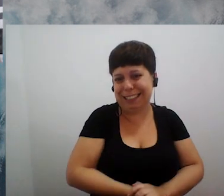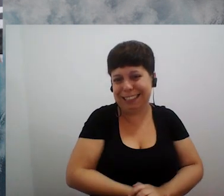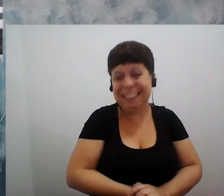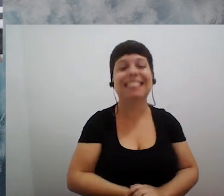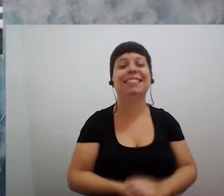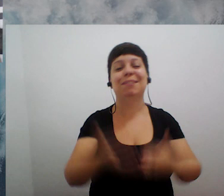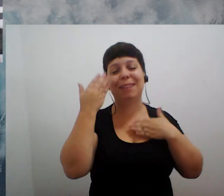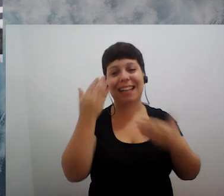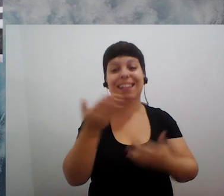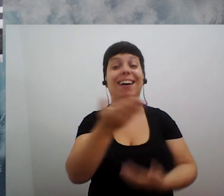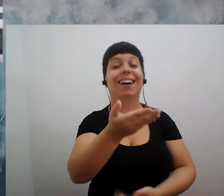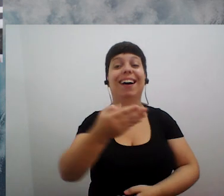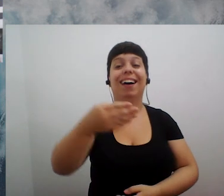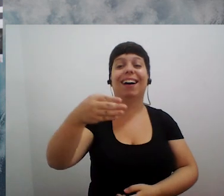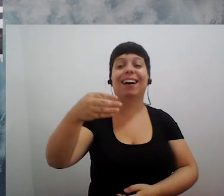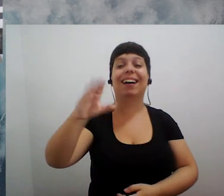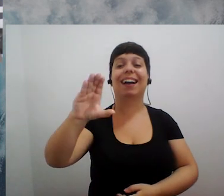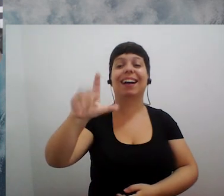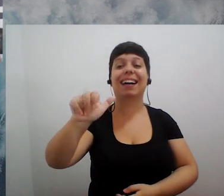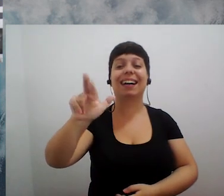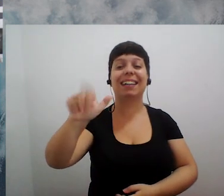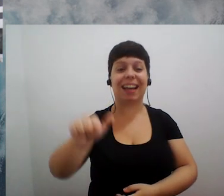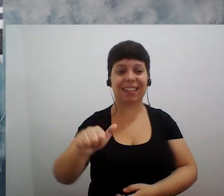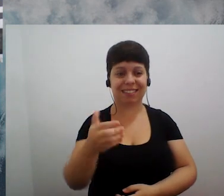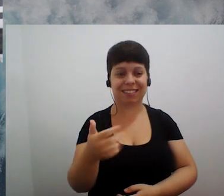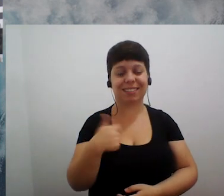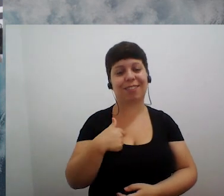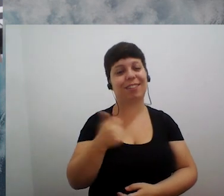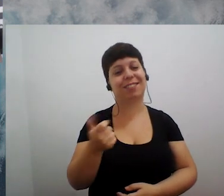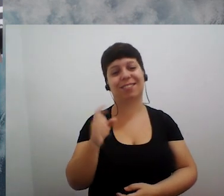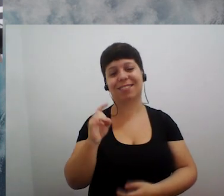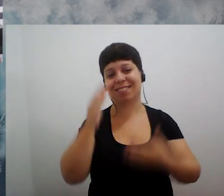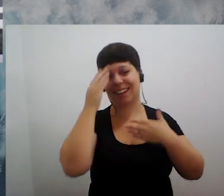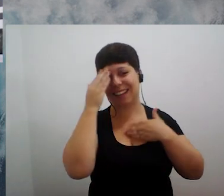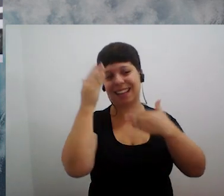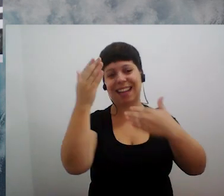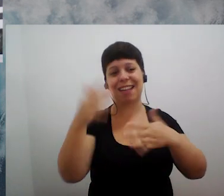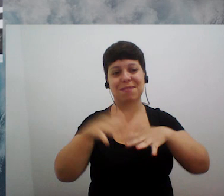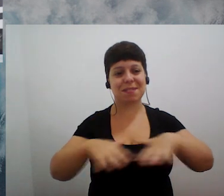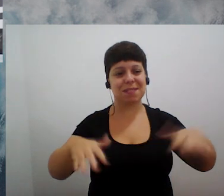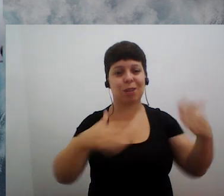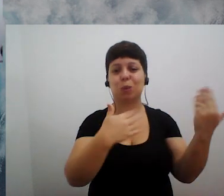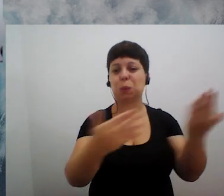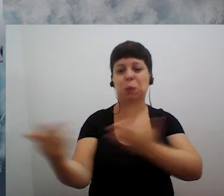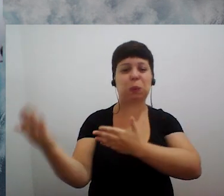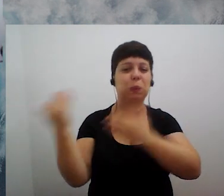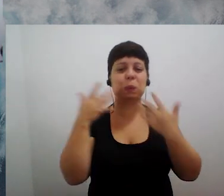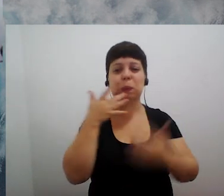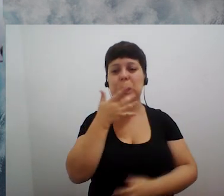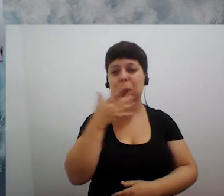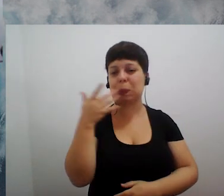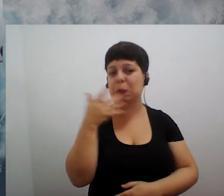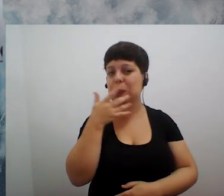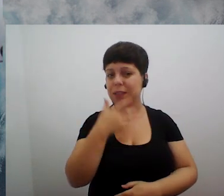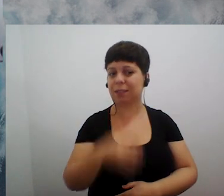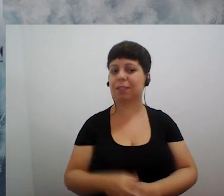senha. Obrigado, Marcelo, Lorena. Clara, e aí? Gente, só agradeço pelo espaço, a troca foi uma